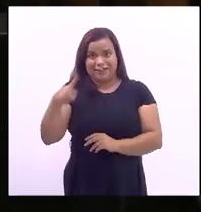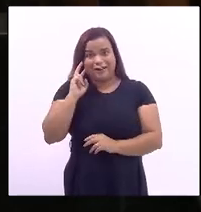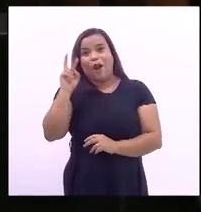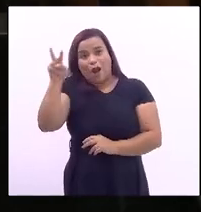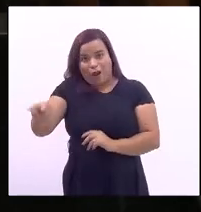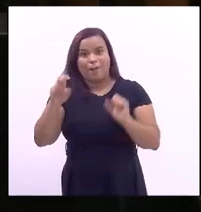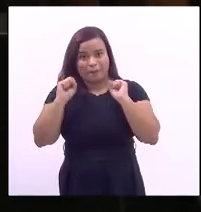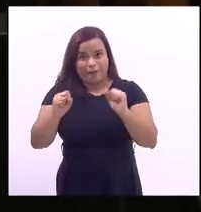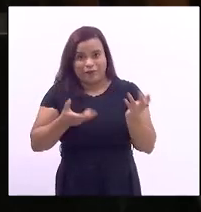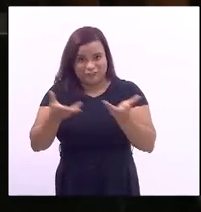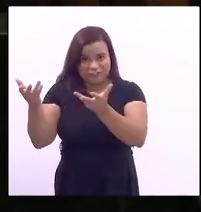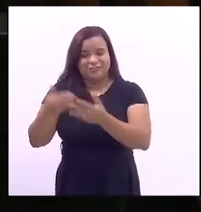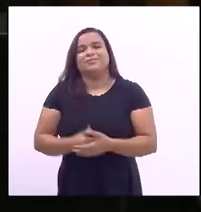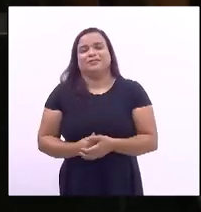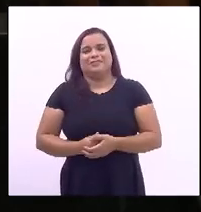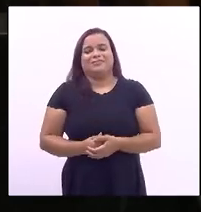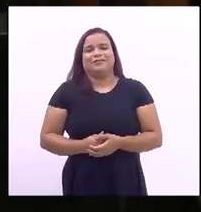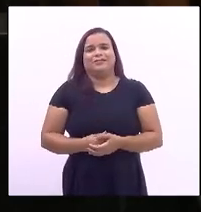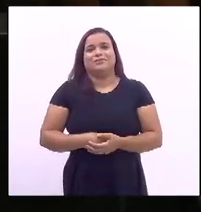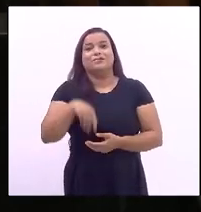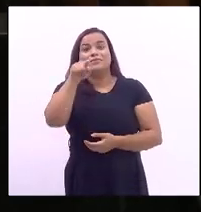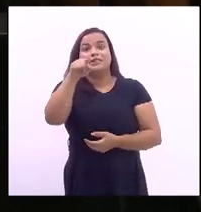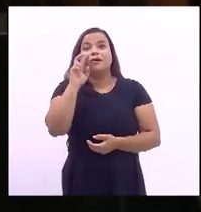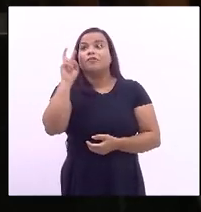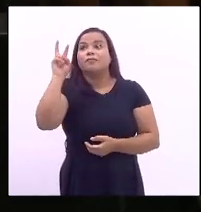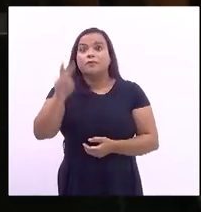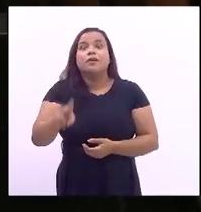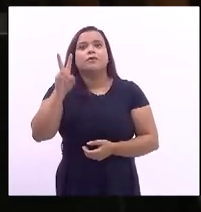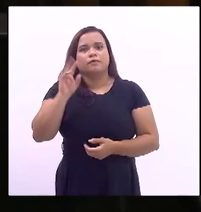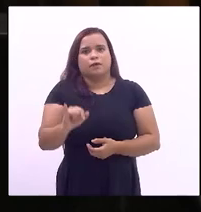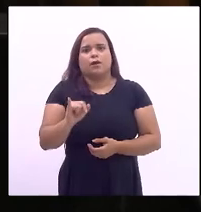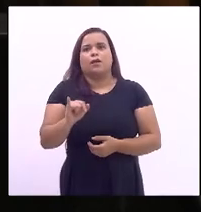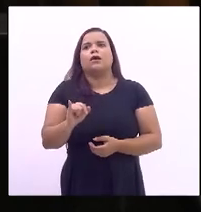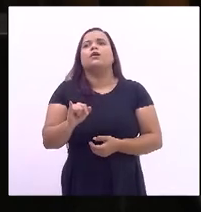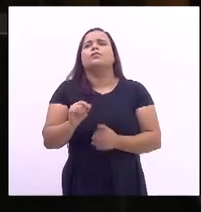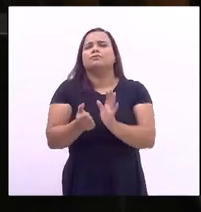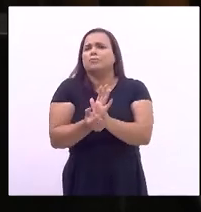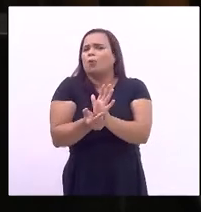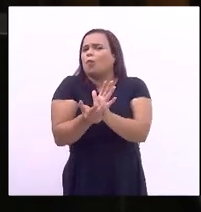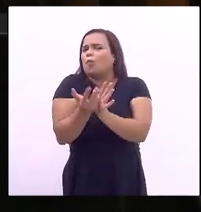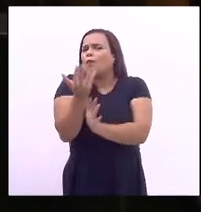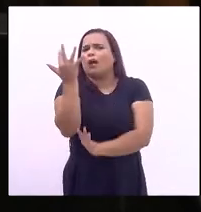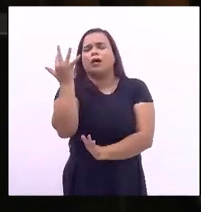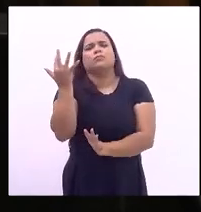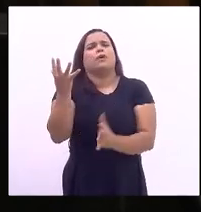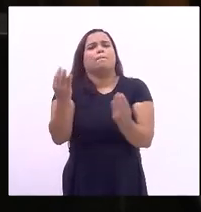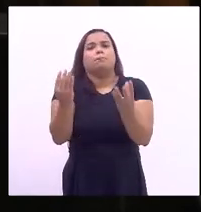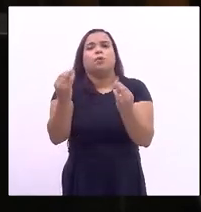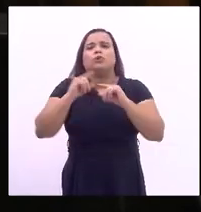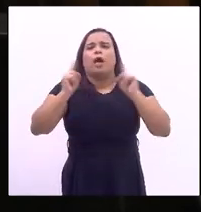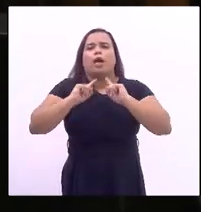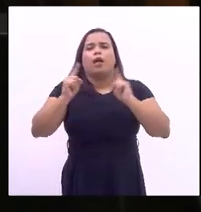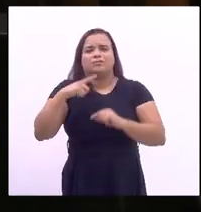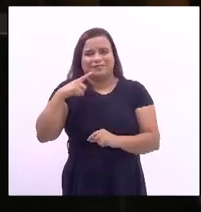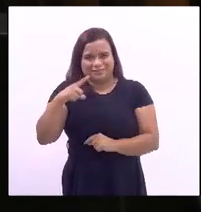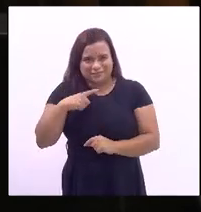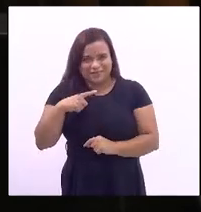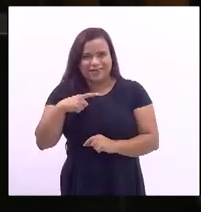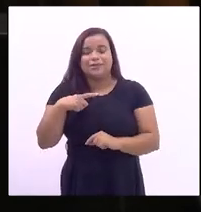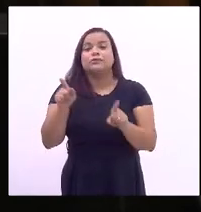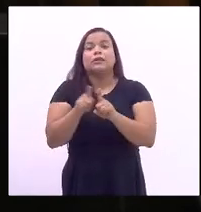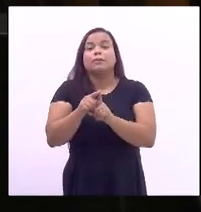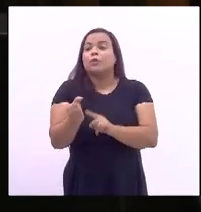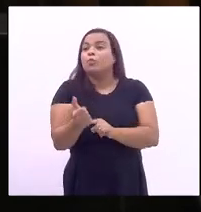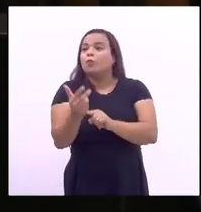você vai ver perfeitamente a quantidade de reclamações a quantidade de